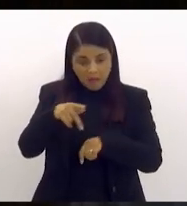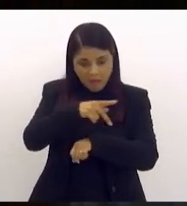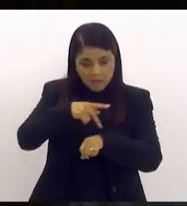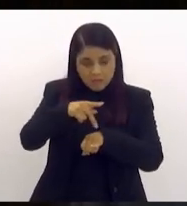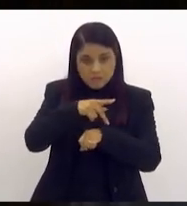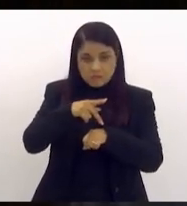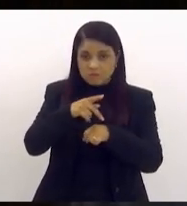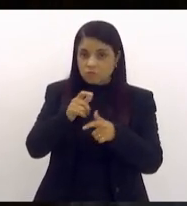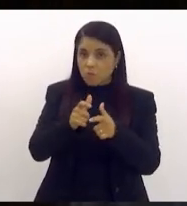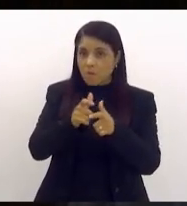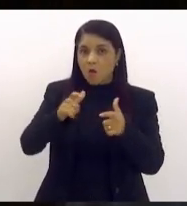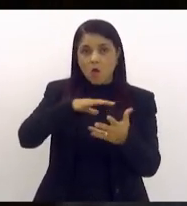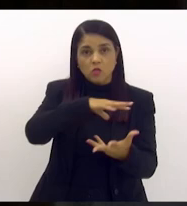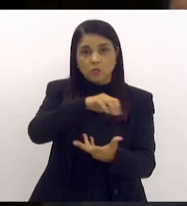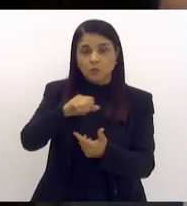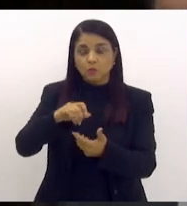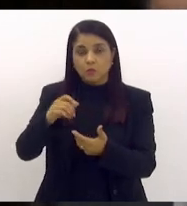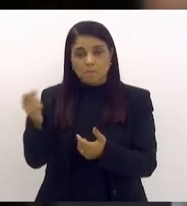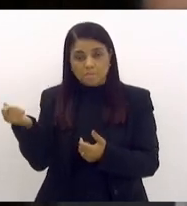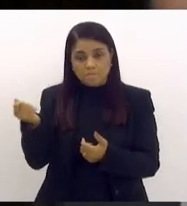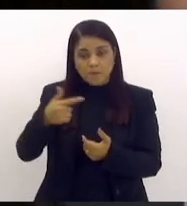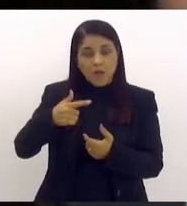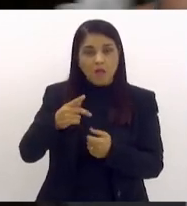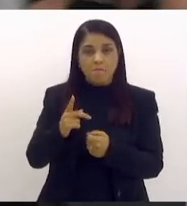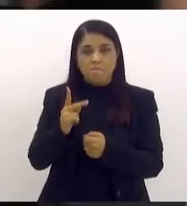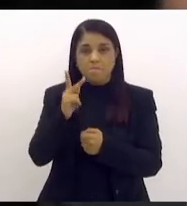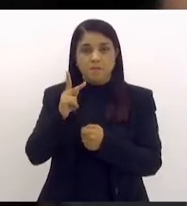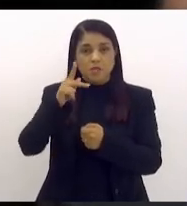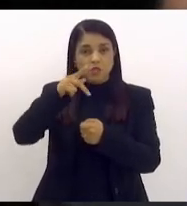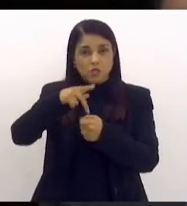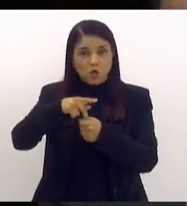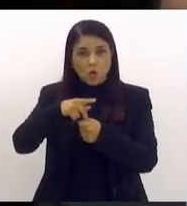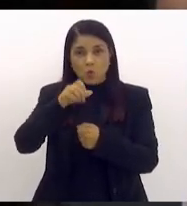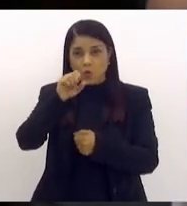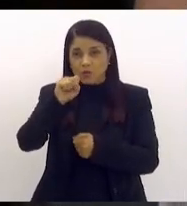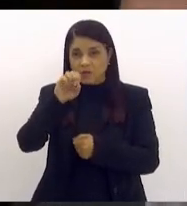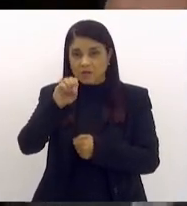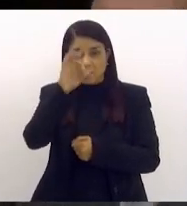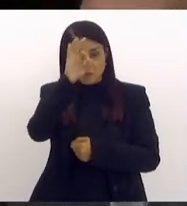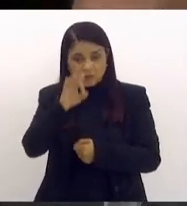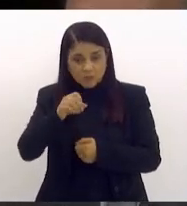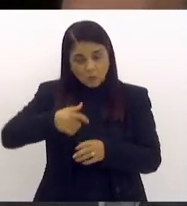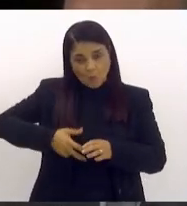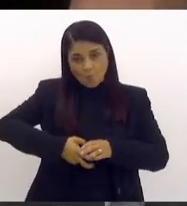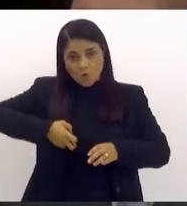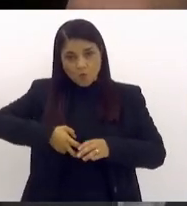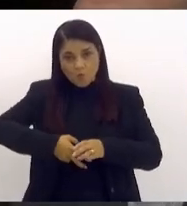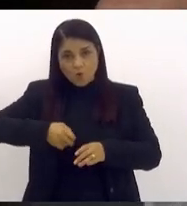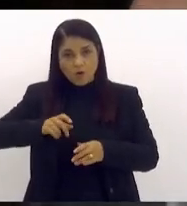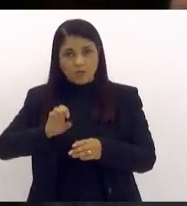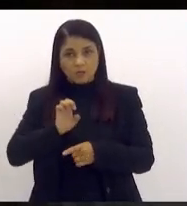dada produção de petróleo que 80% da produção de petróleo nacional é estre aqui nesse